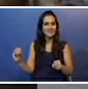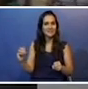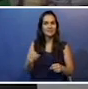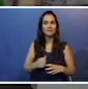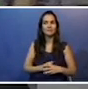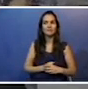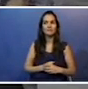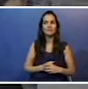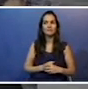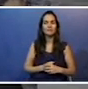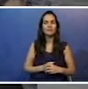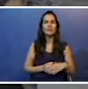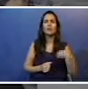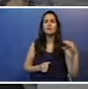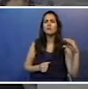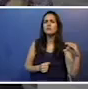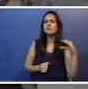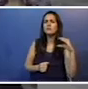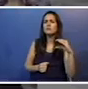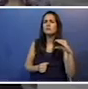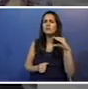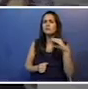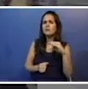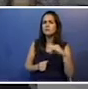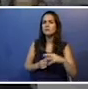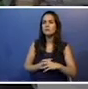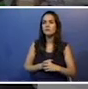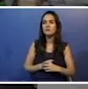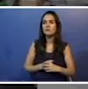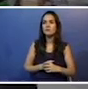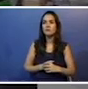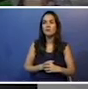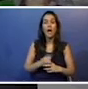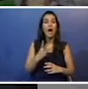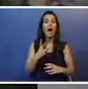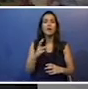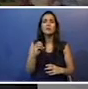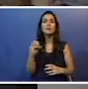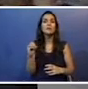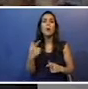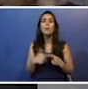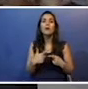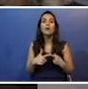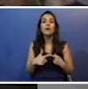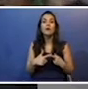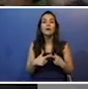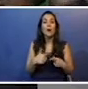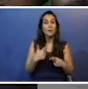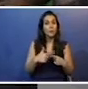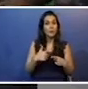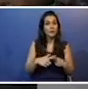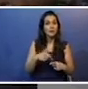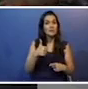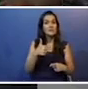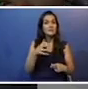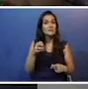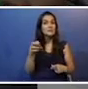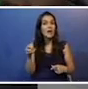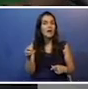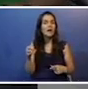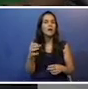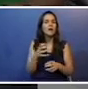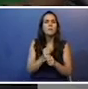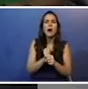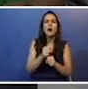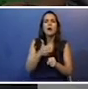30. 3 letras C equivale a 300, porque cada C vale 100, se eu somar